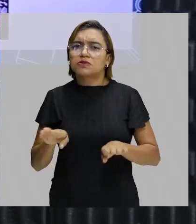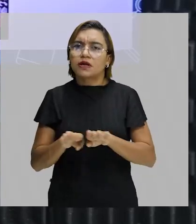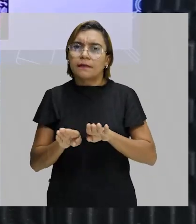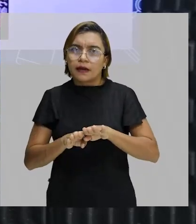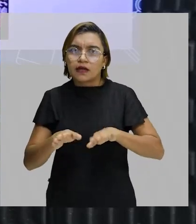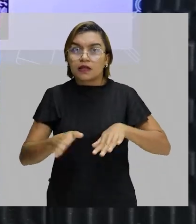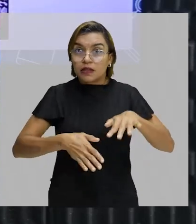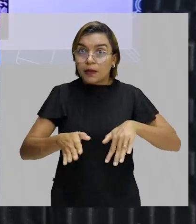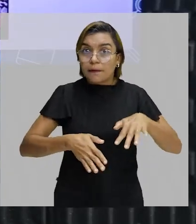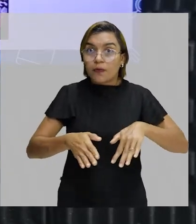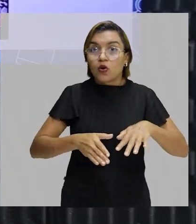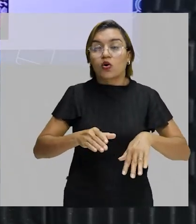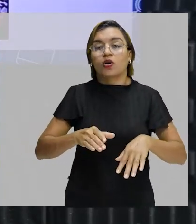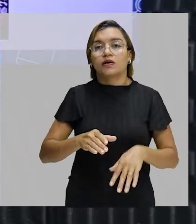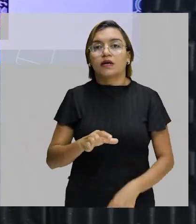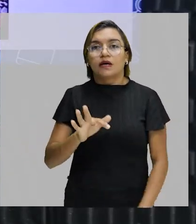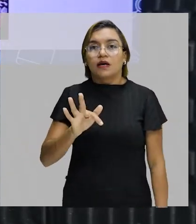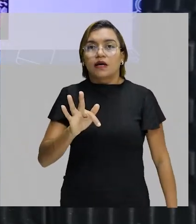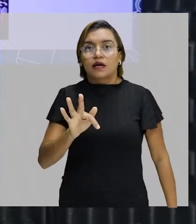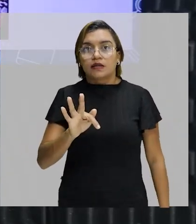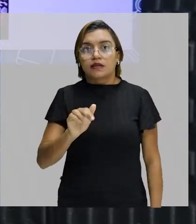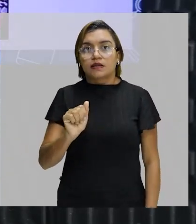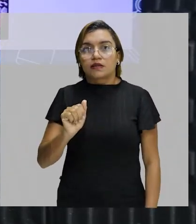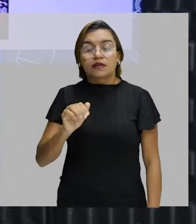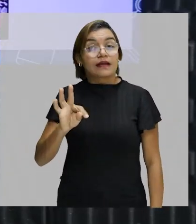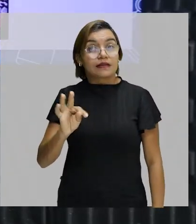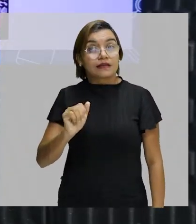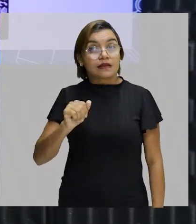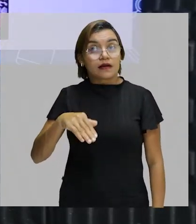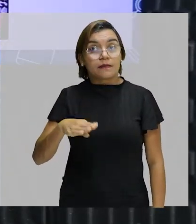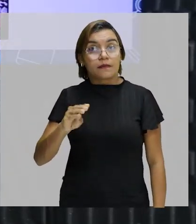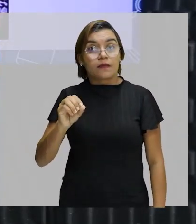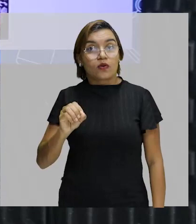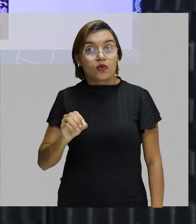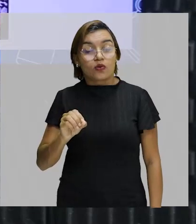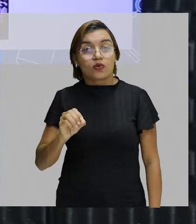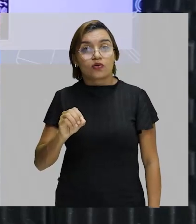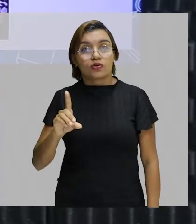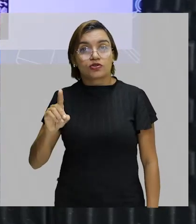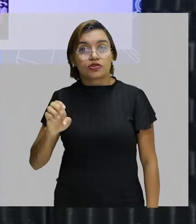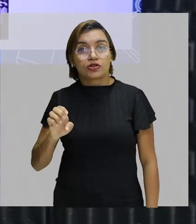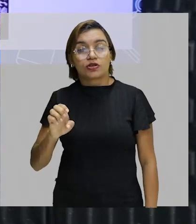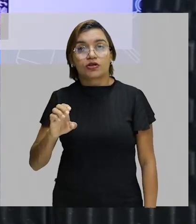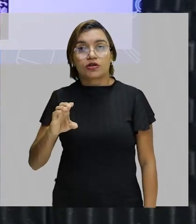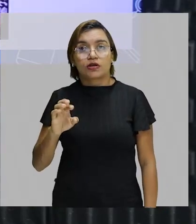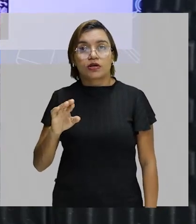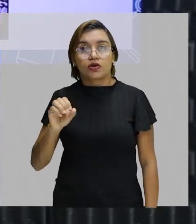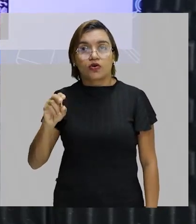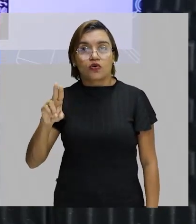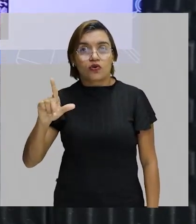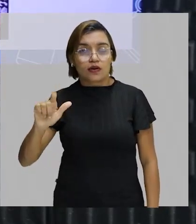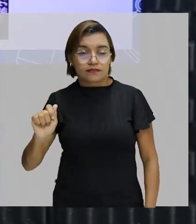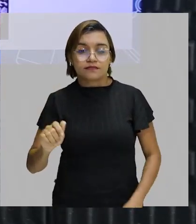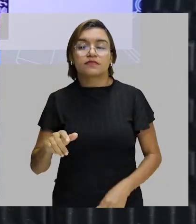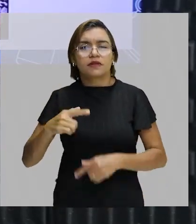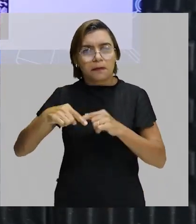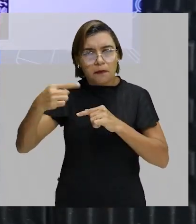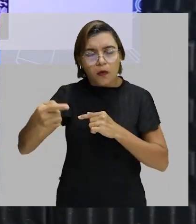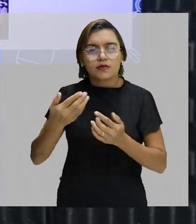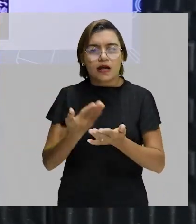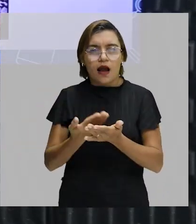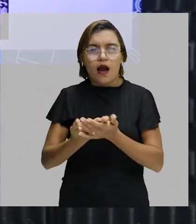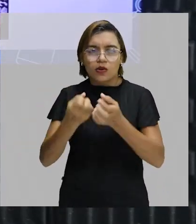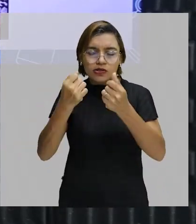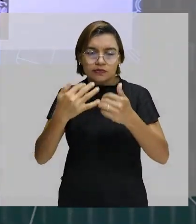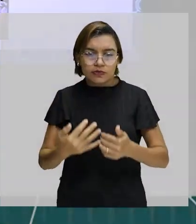nossa próxima aula, quando eu for falar de danças e ritmos do Maranhão, eu vou falar do tambor de crioula. Dona Ana, que está aqui comigo, ela conhece muito bem, falou para mim